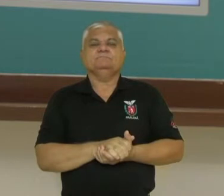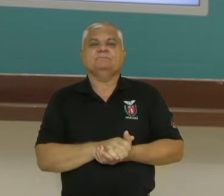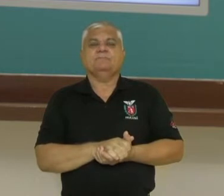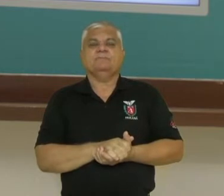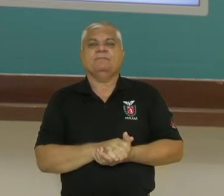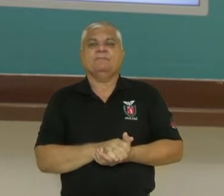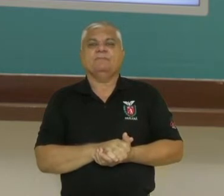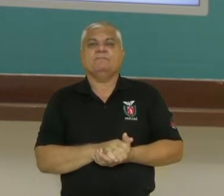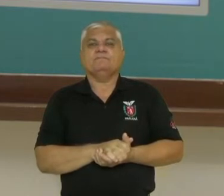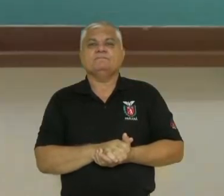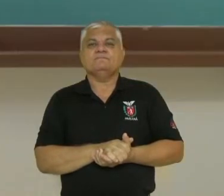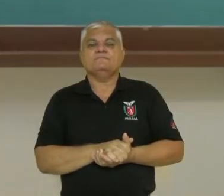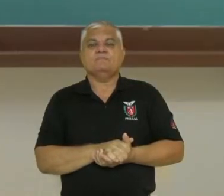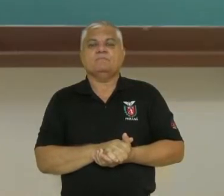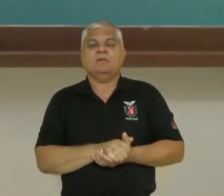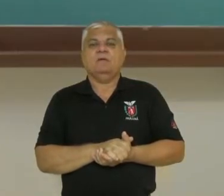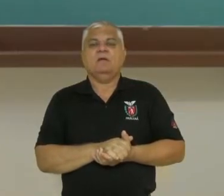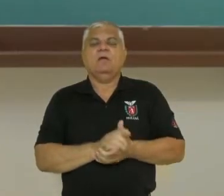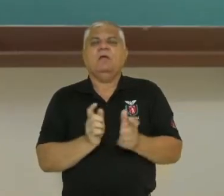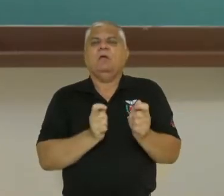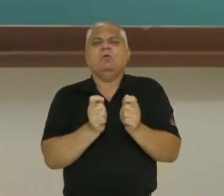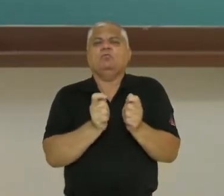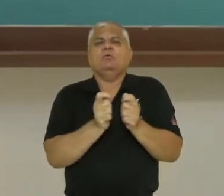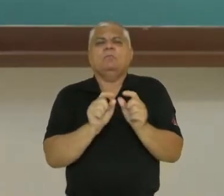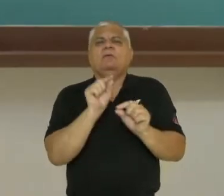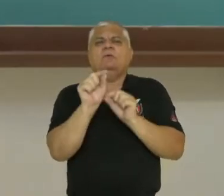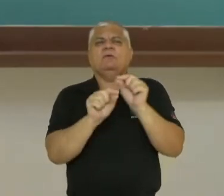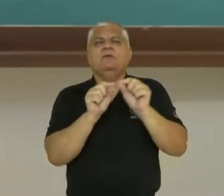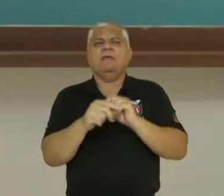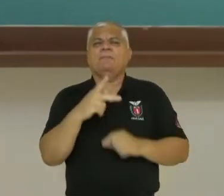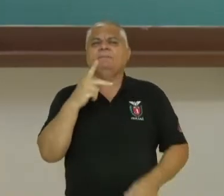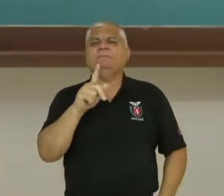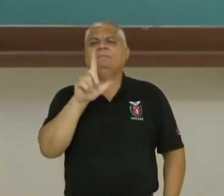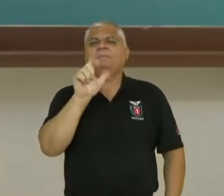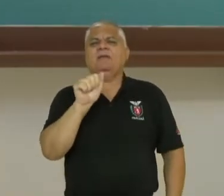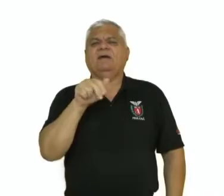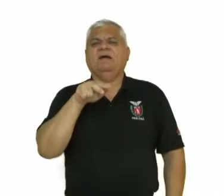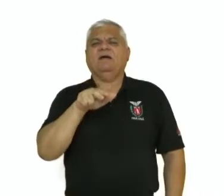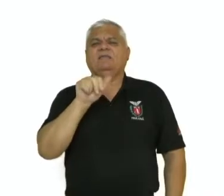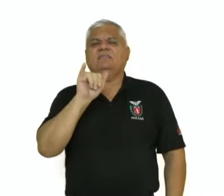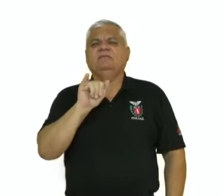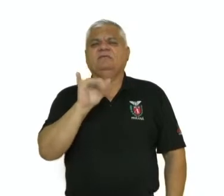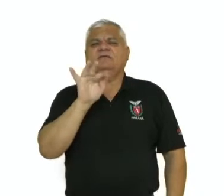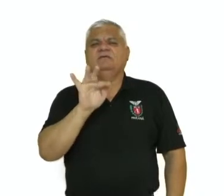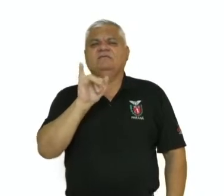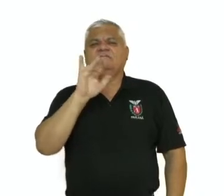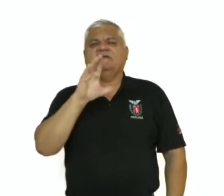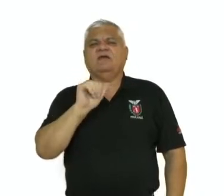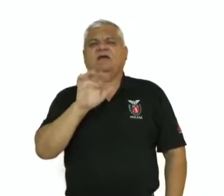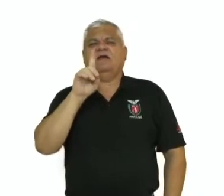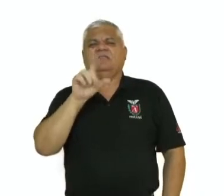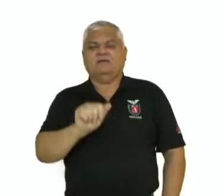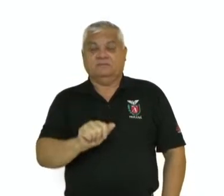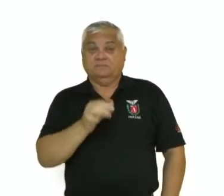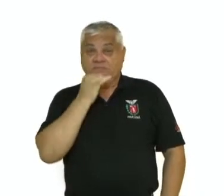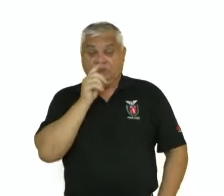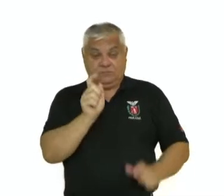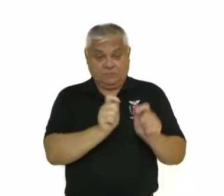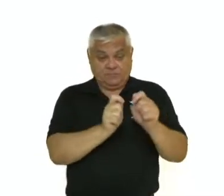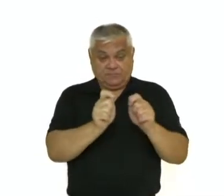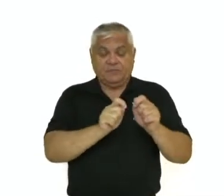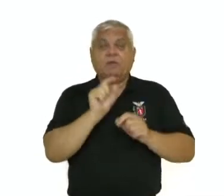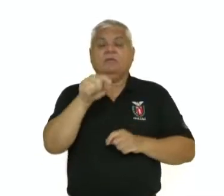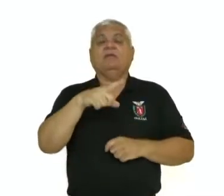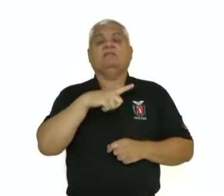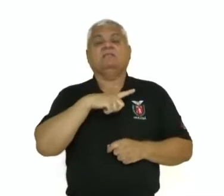A economia planificada, O que foi a economia planificada? Na ideia de economia planificada, nós